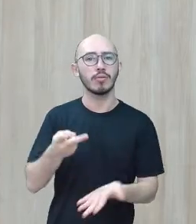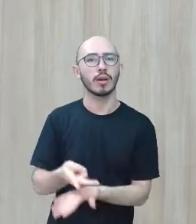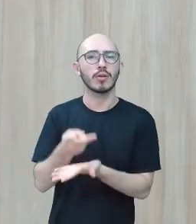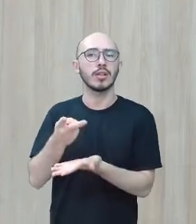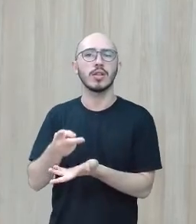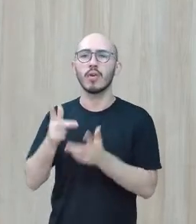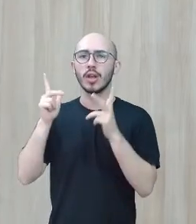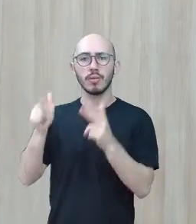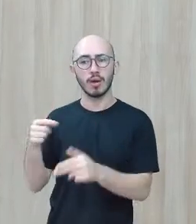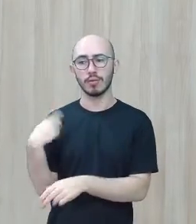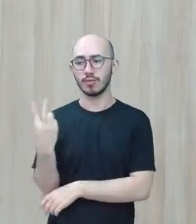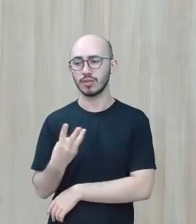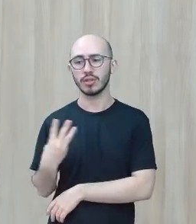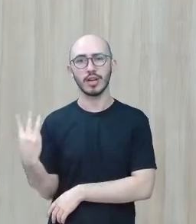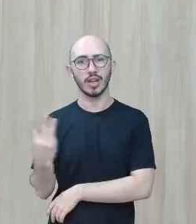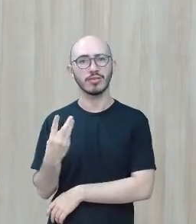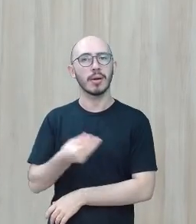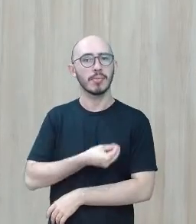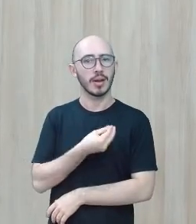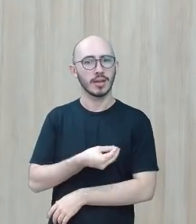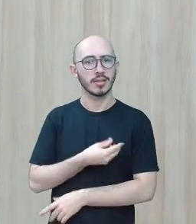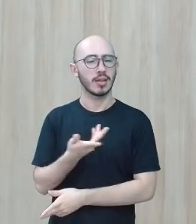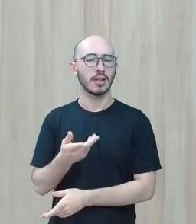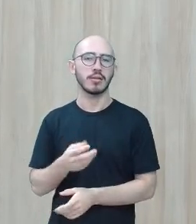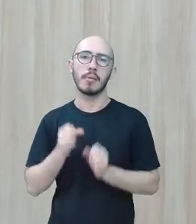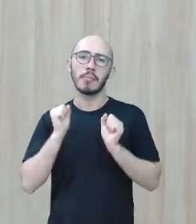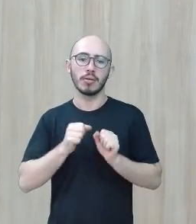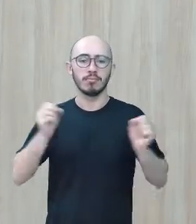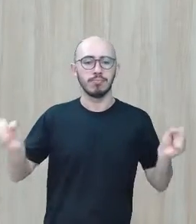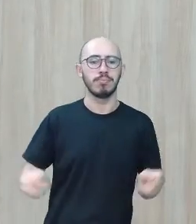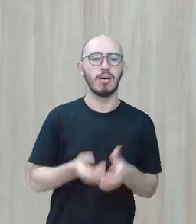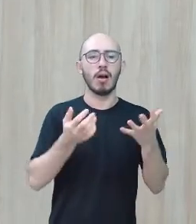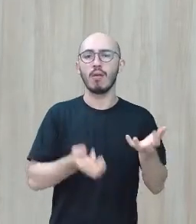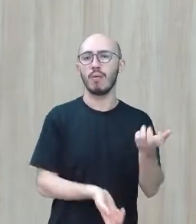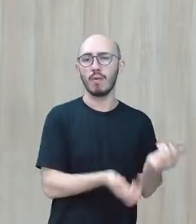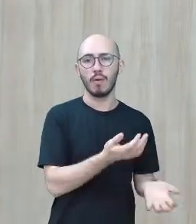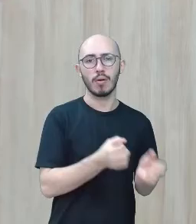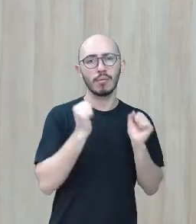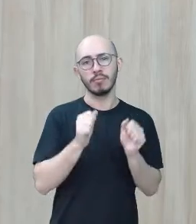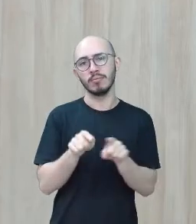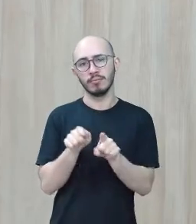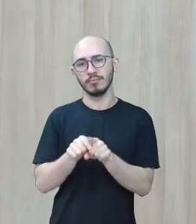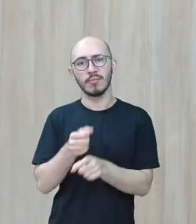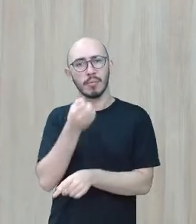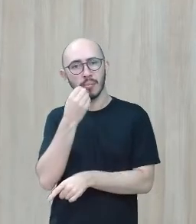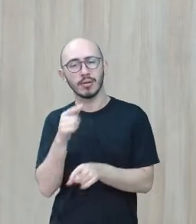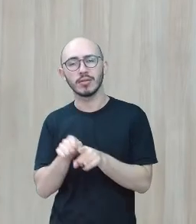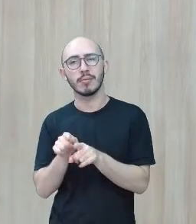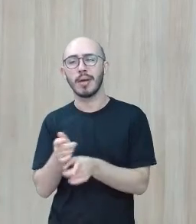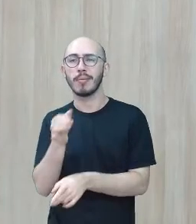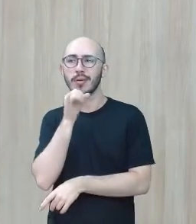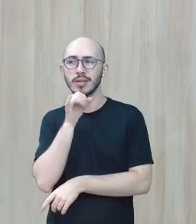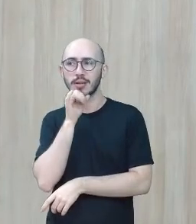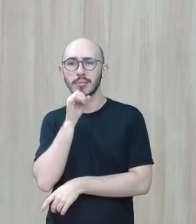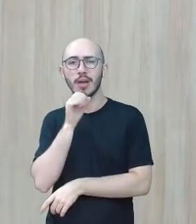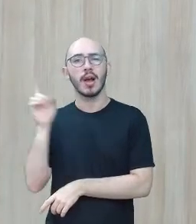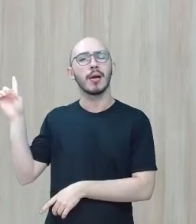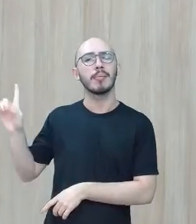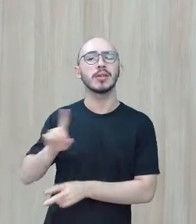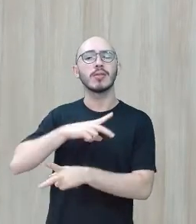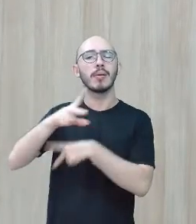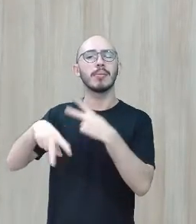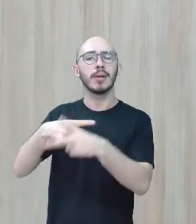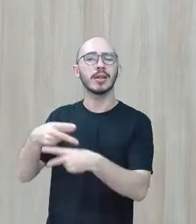pode pegar fogo. Pode também acontecer coisas boas, não é? Pode chegar alguém aqui distribuindo mimos,